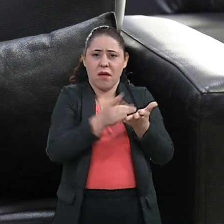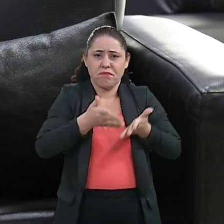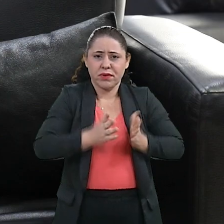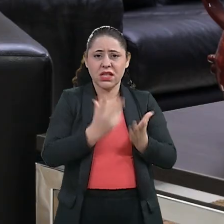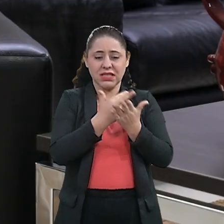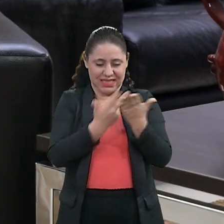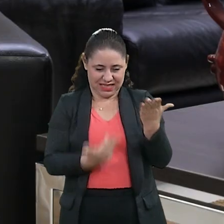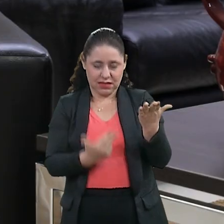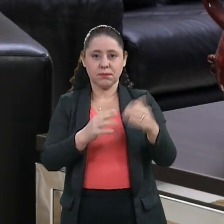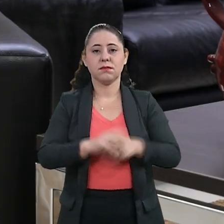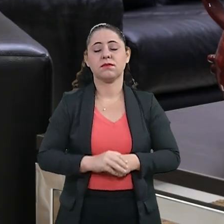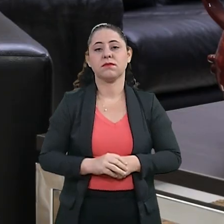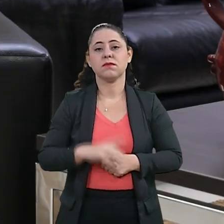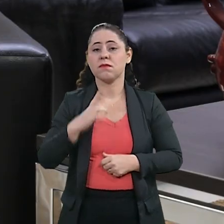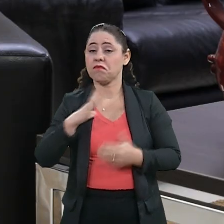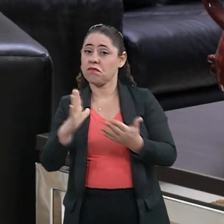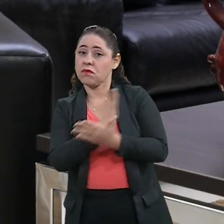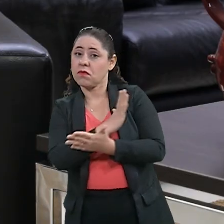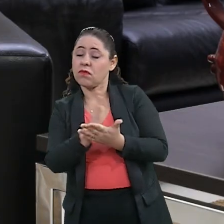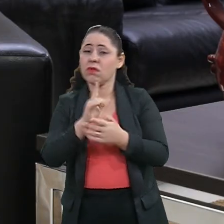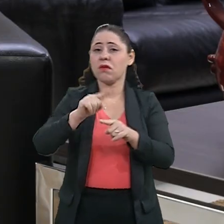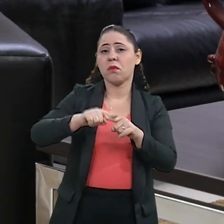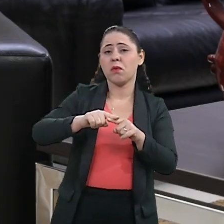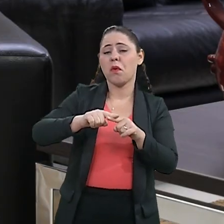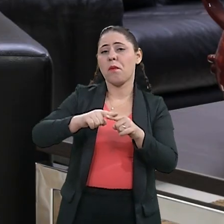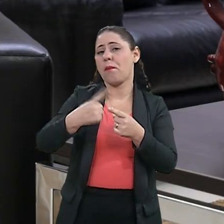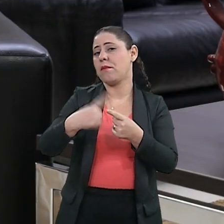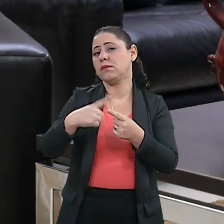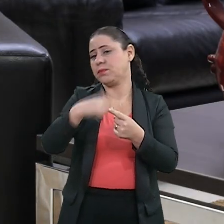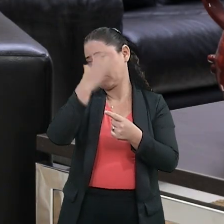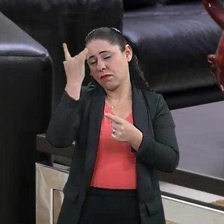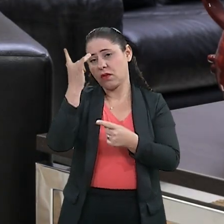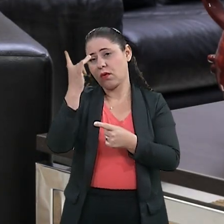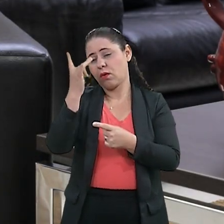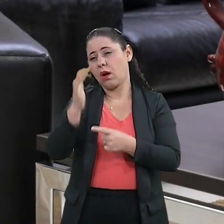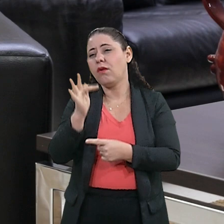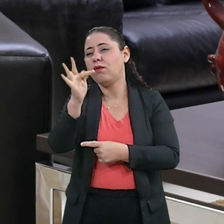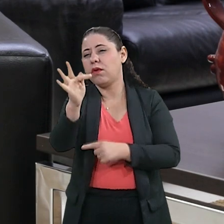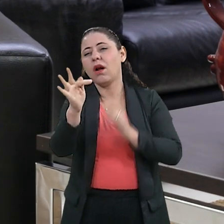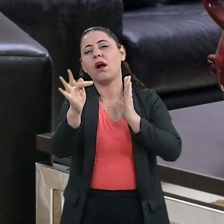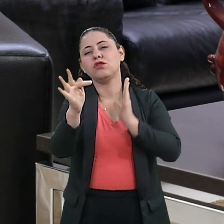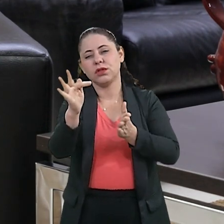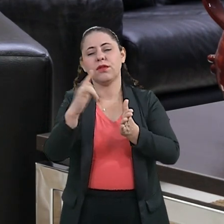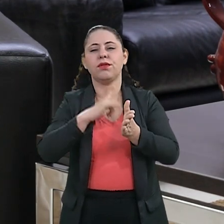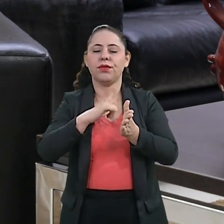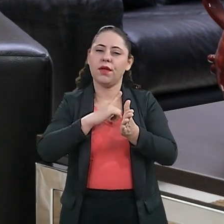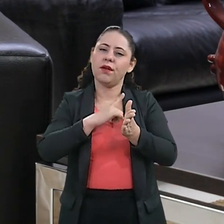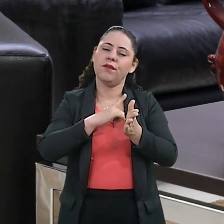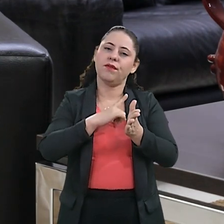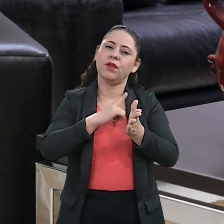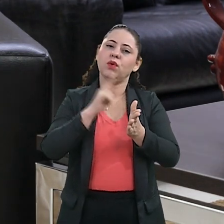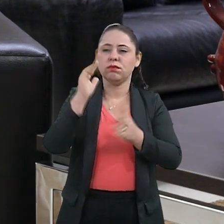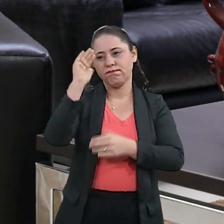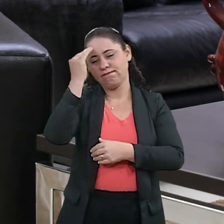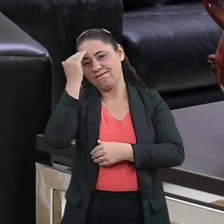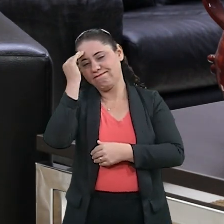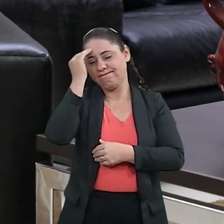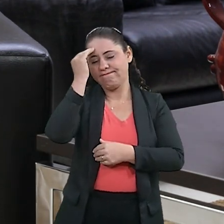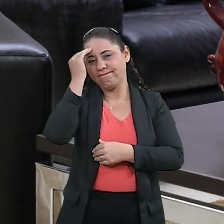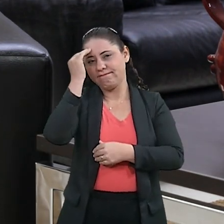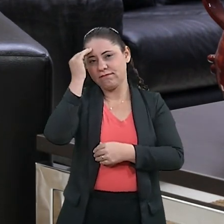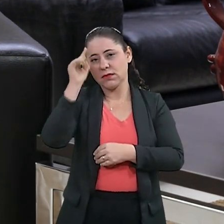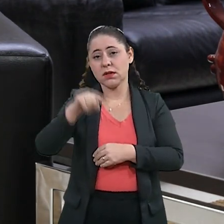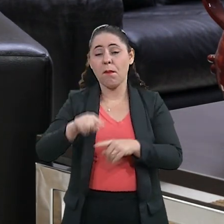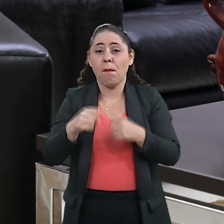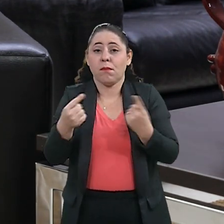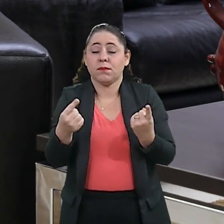biológica. E tem razões apontadas assim, é claro, né? Quem está lá na frente já passou por esse processo, já